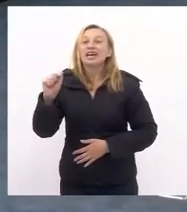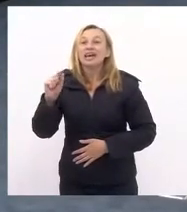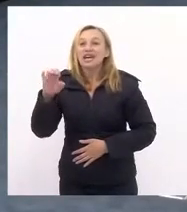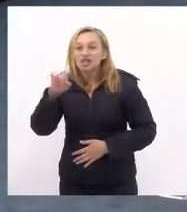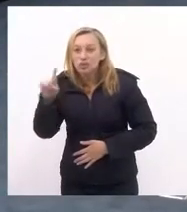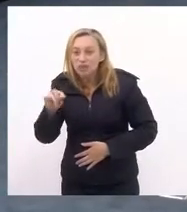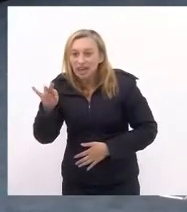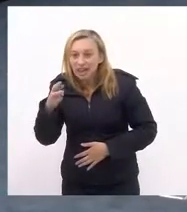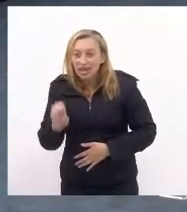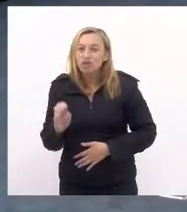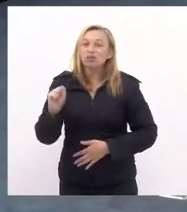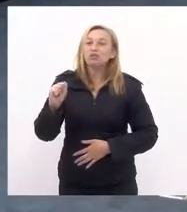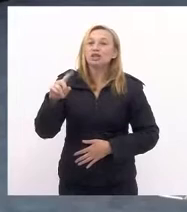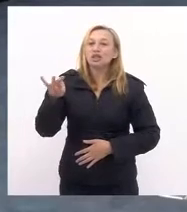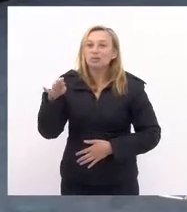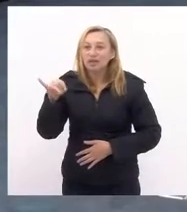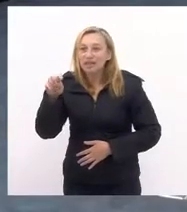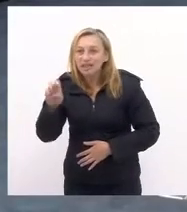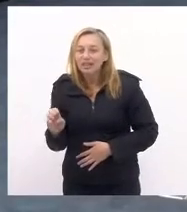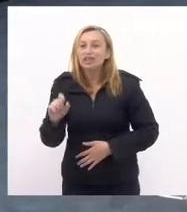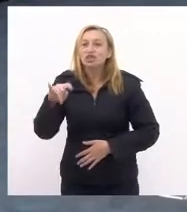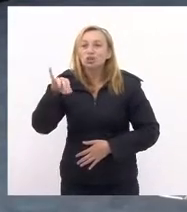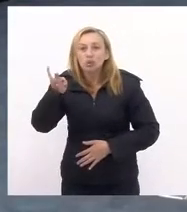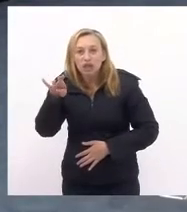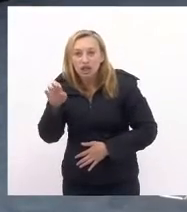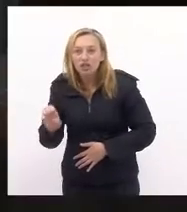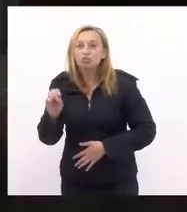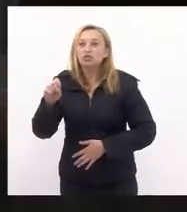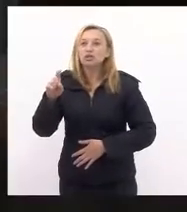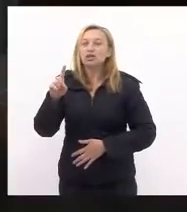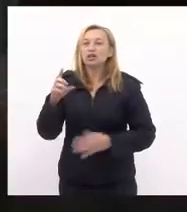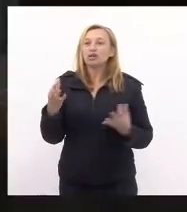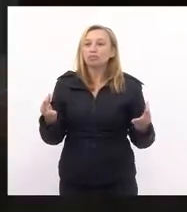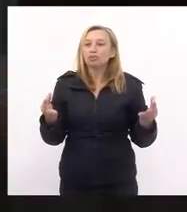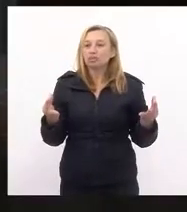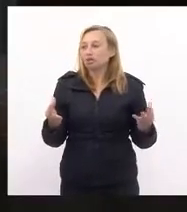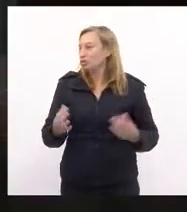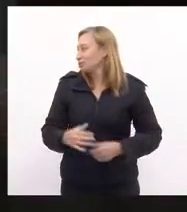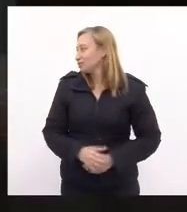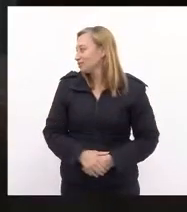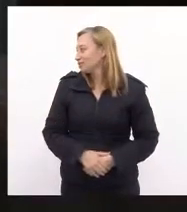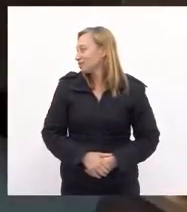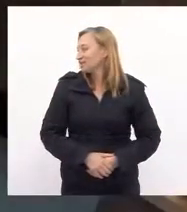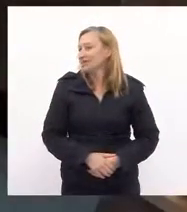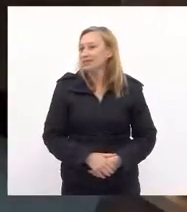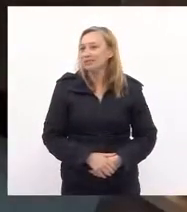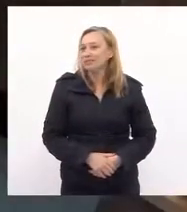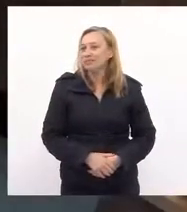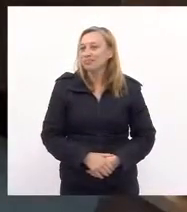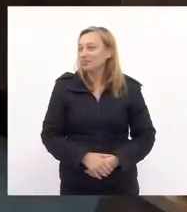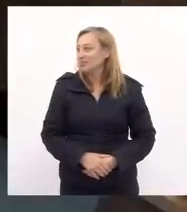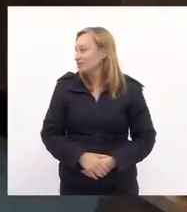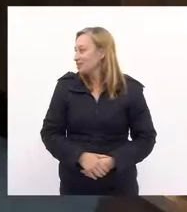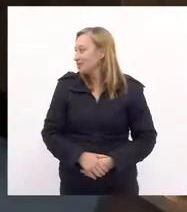esoterismo, Gnana Mandirã, hinduísmo e budismo. Palma para vocês.